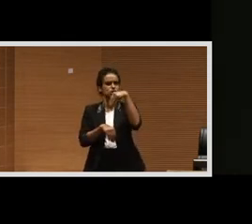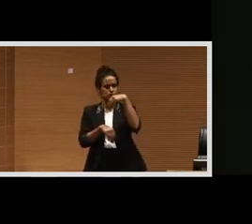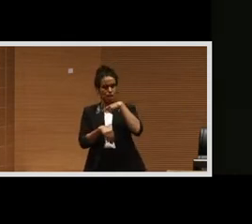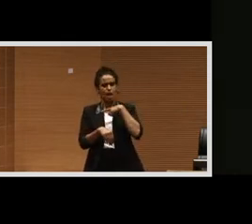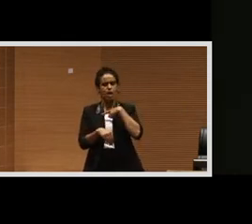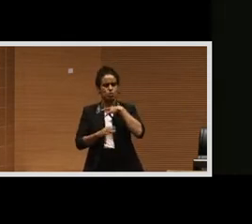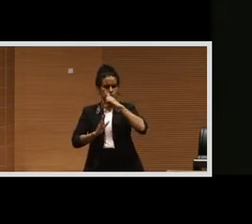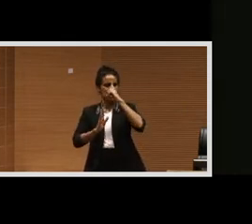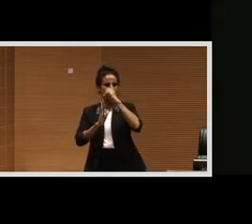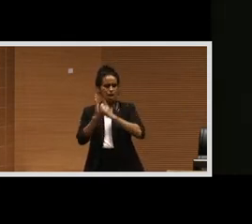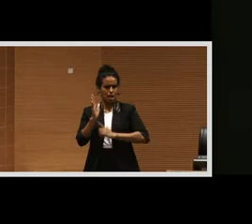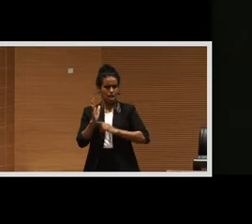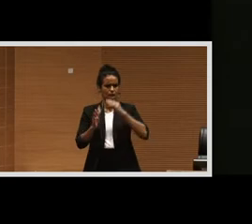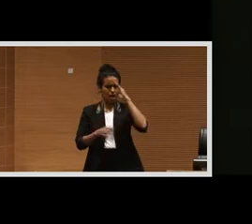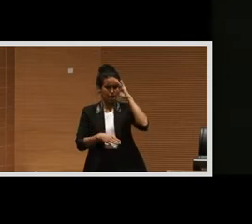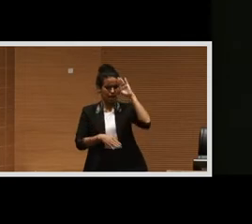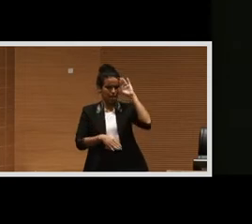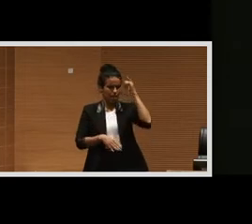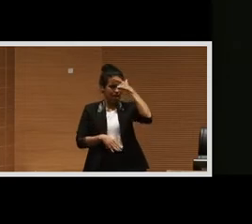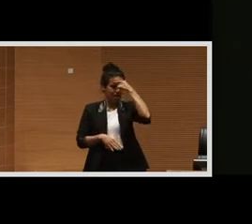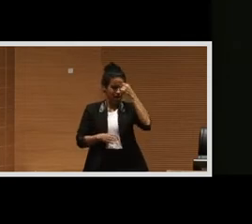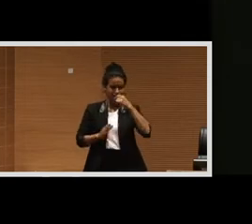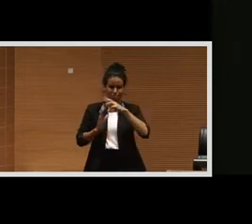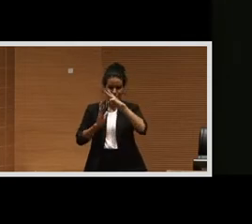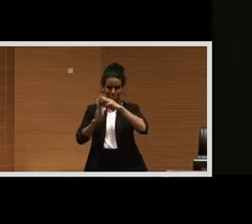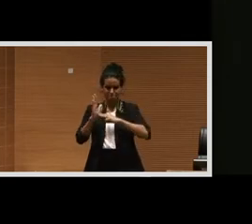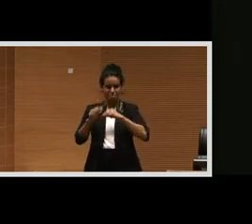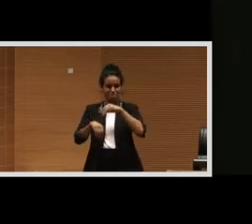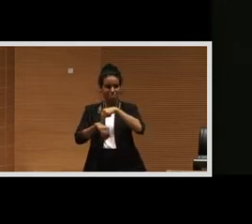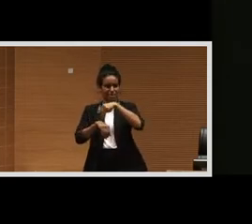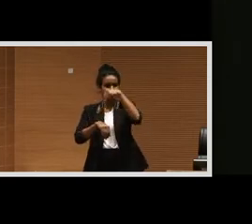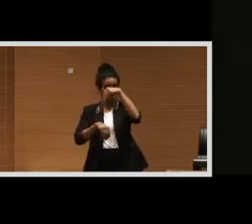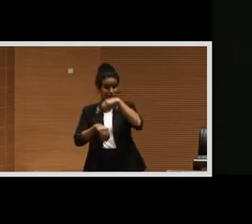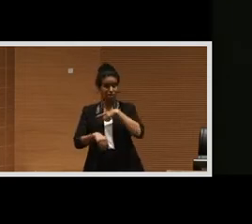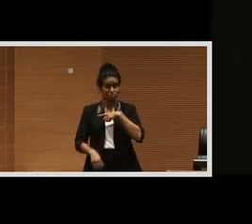assunto. E tem várias outras coisas, mas aquele